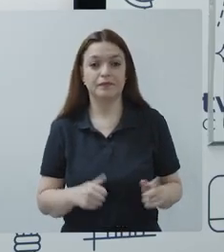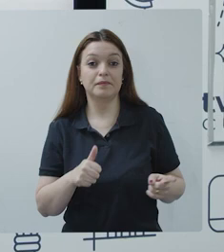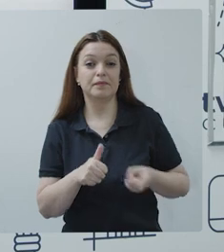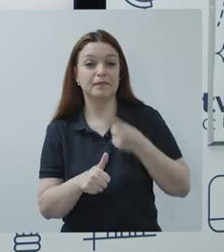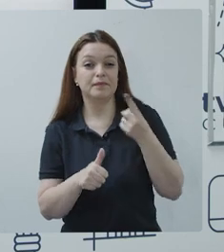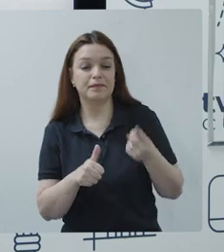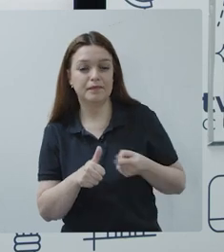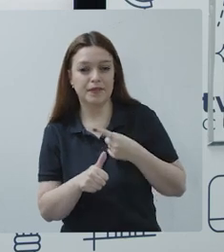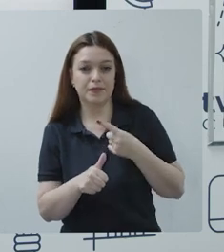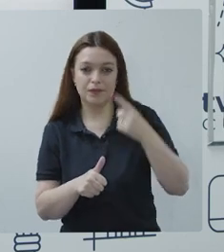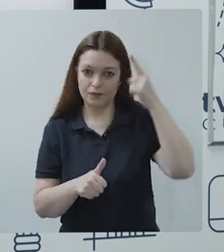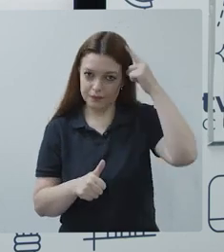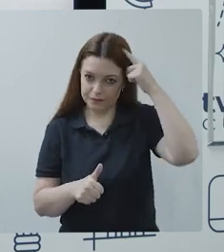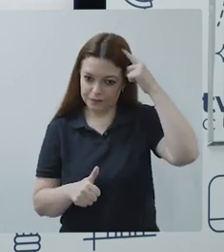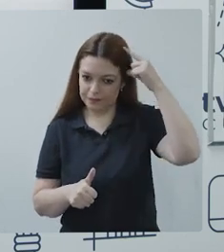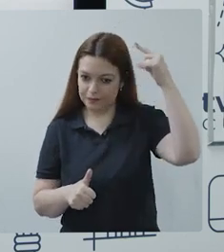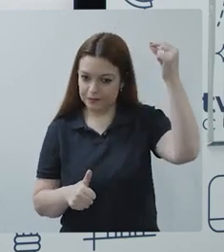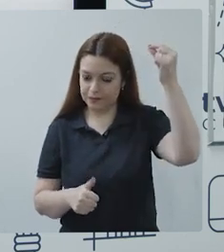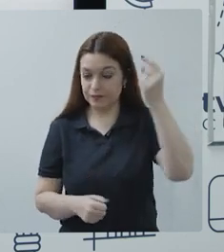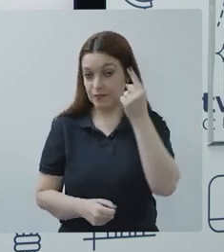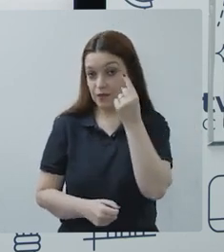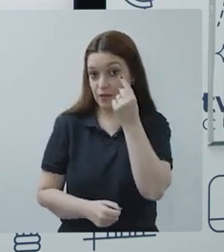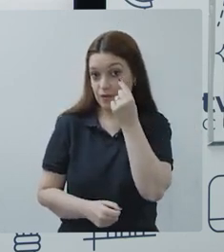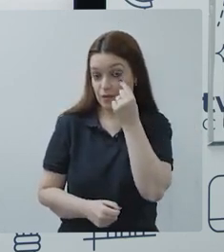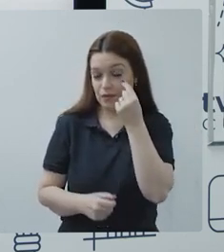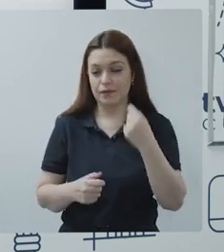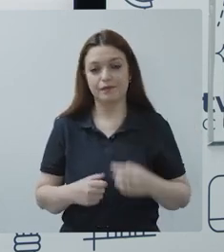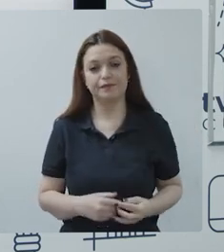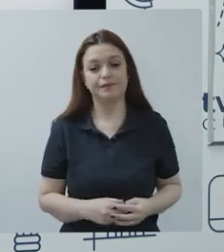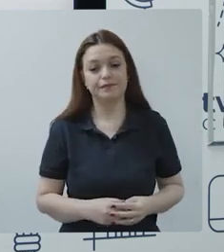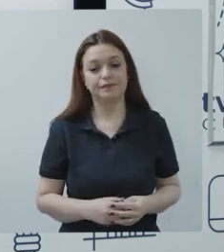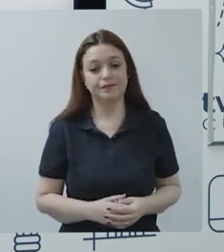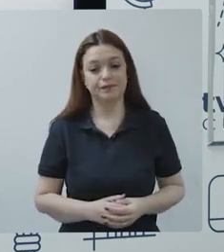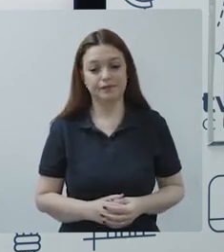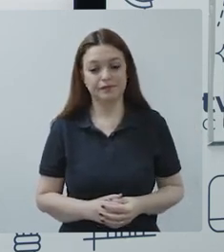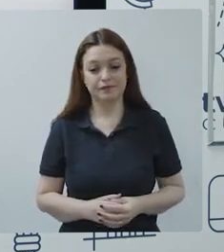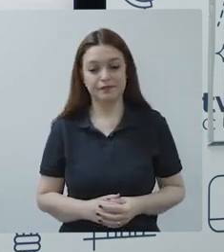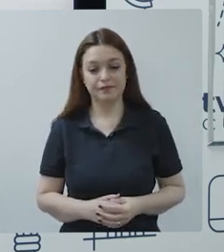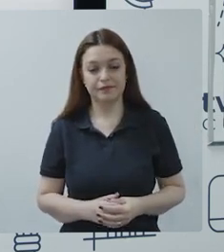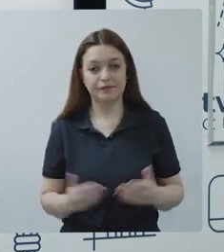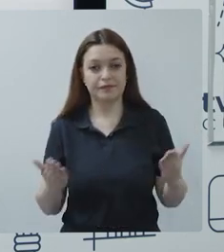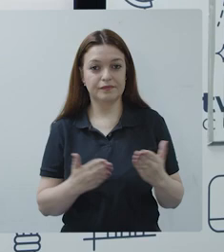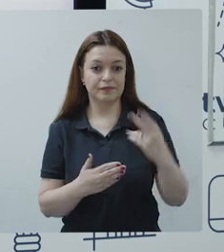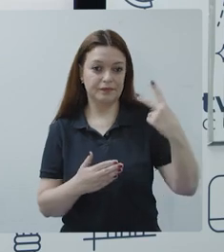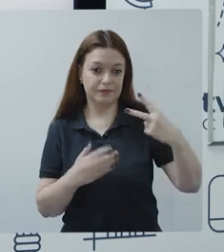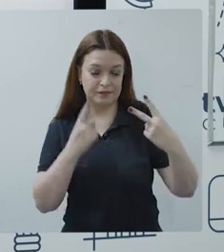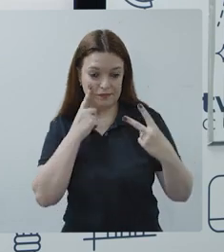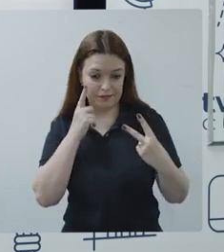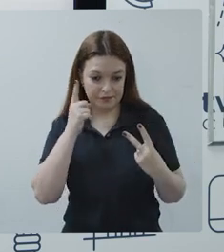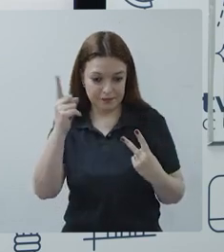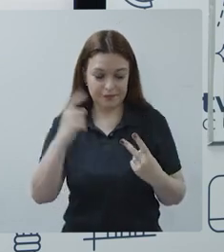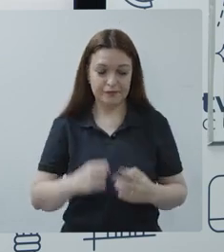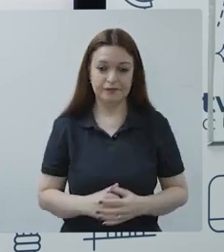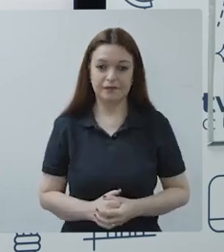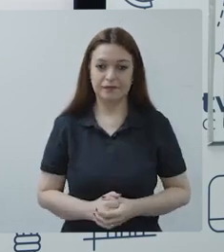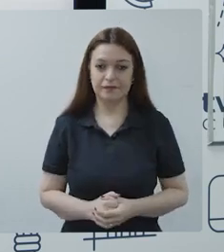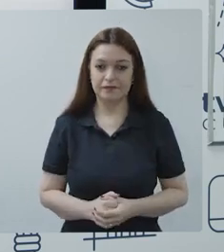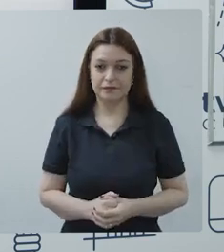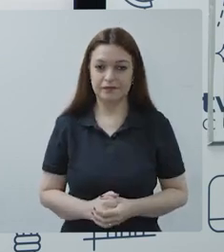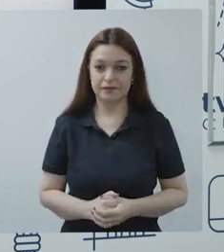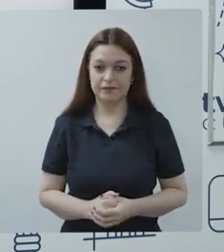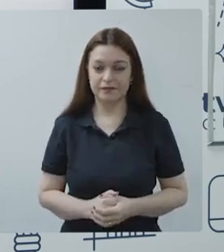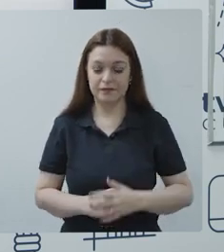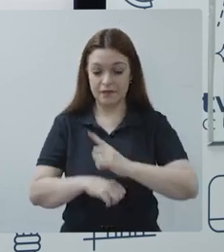olhos. Olhem lá. A segunda parte da orelha e dos olhos. A parte